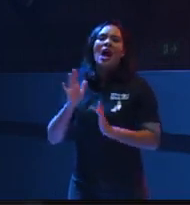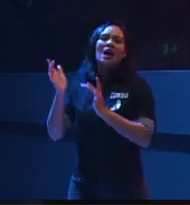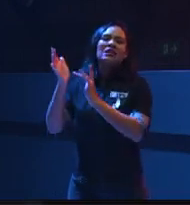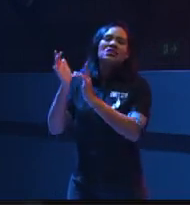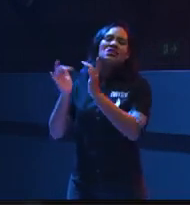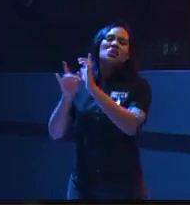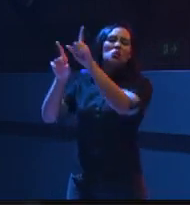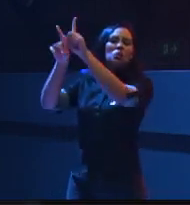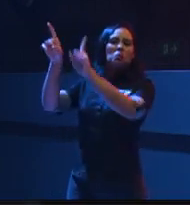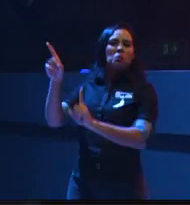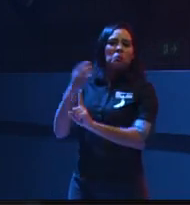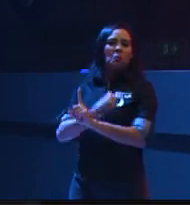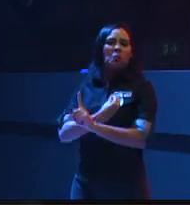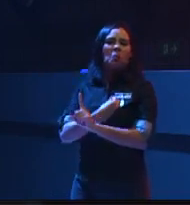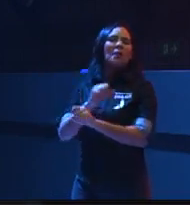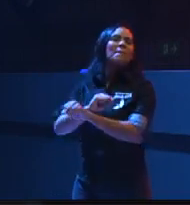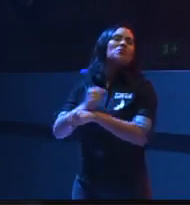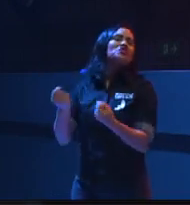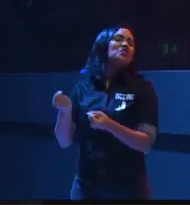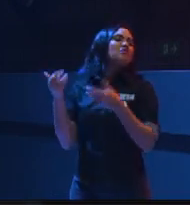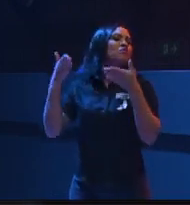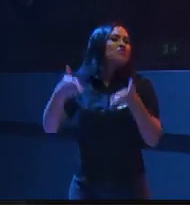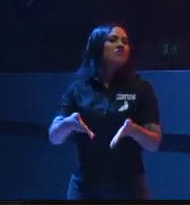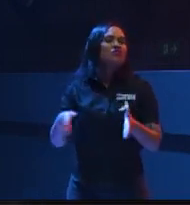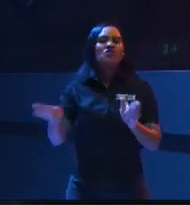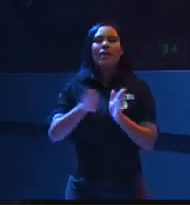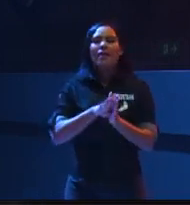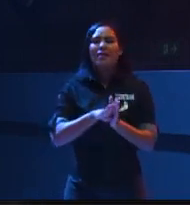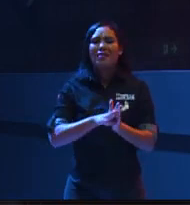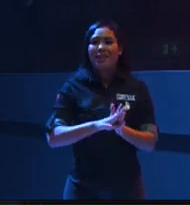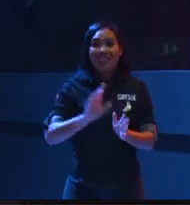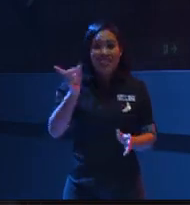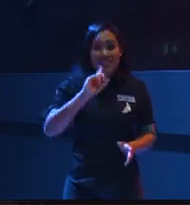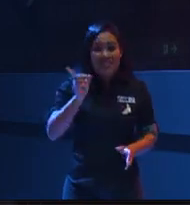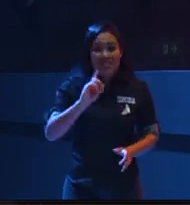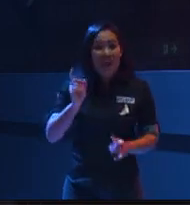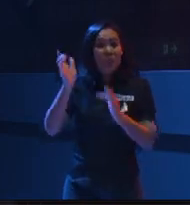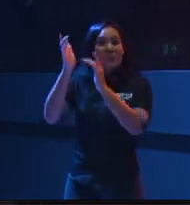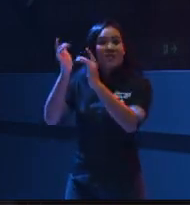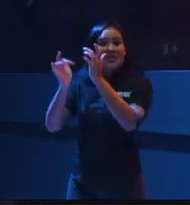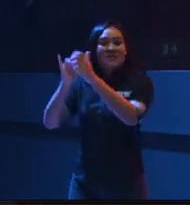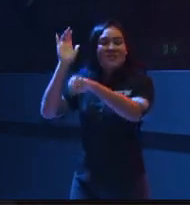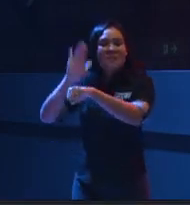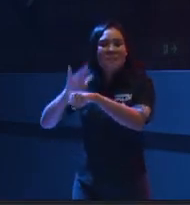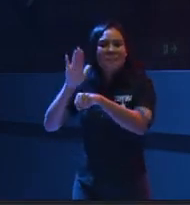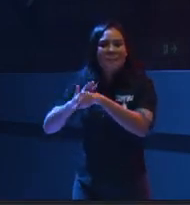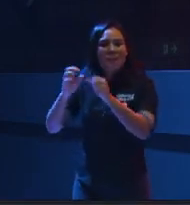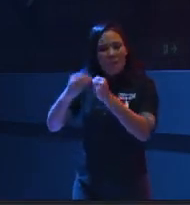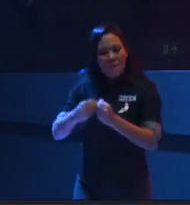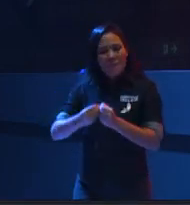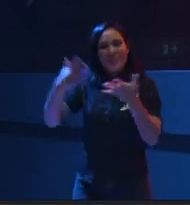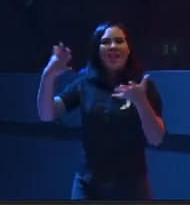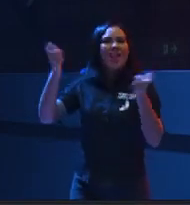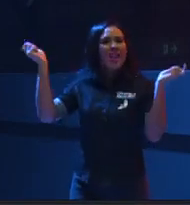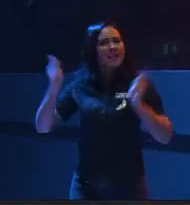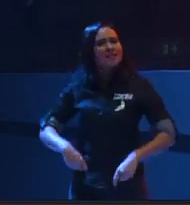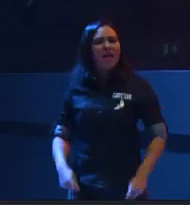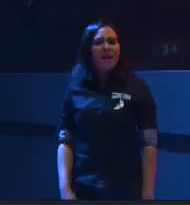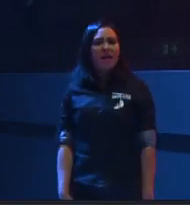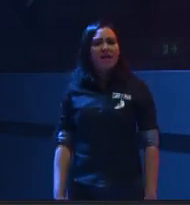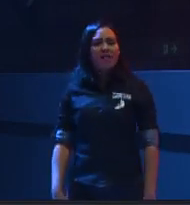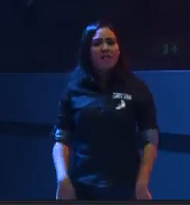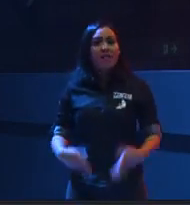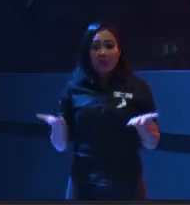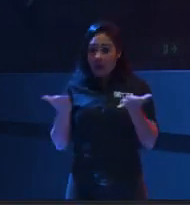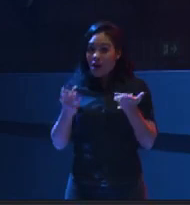o rei dos Impossíveis aquele que opera Milagre Chegou isto acontece